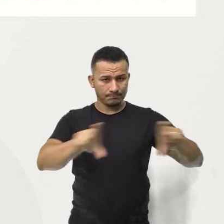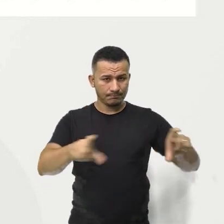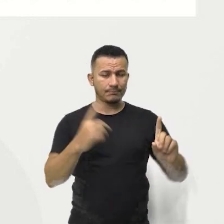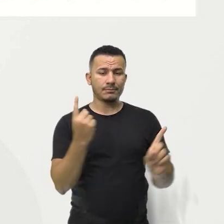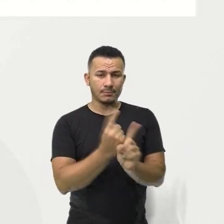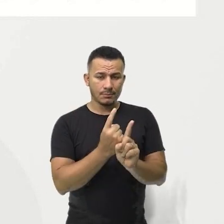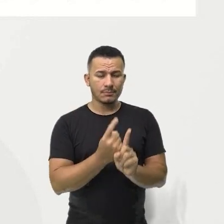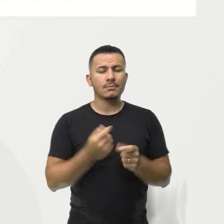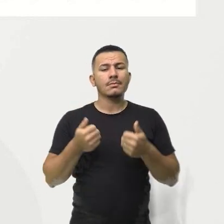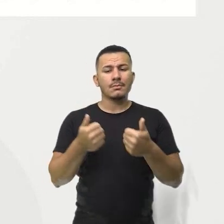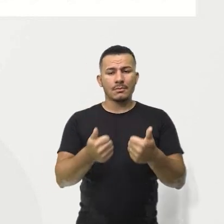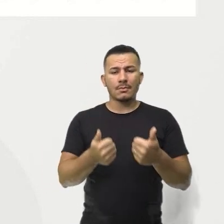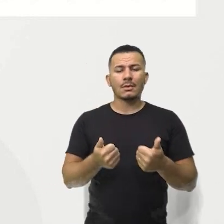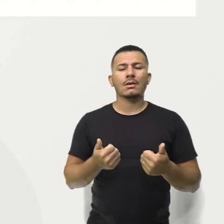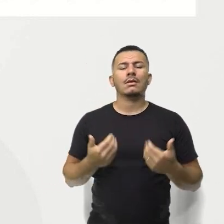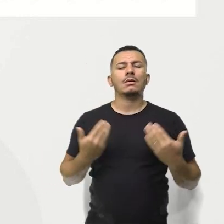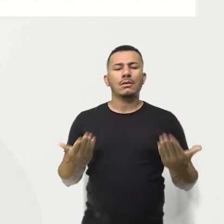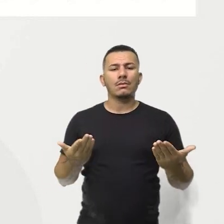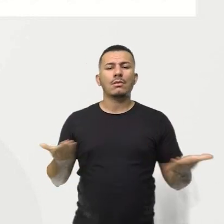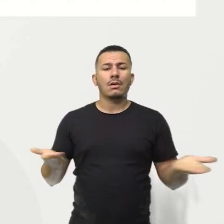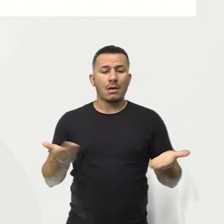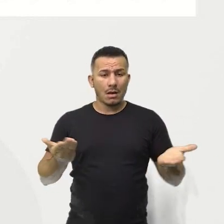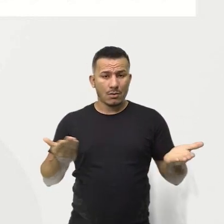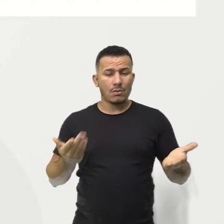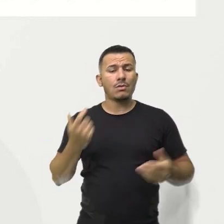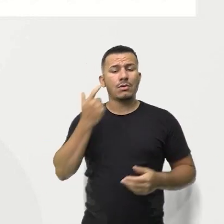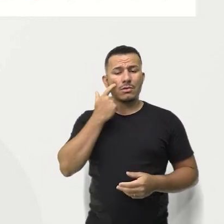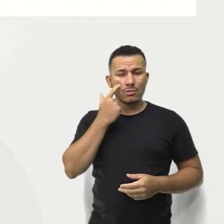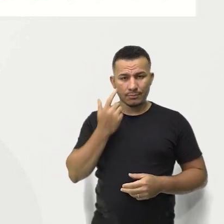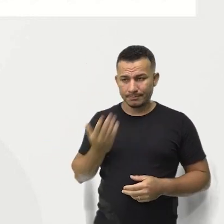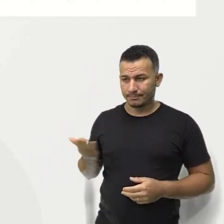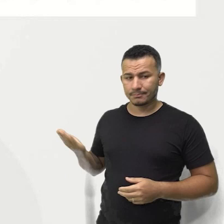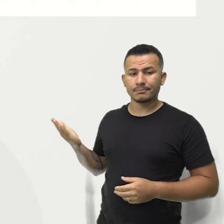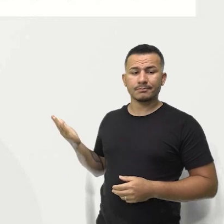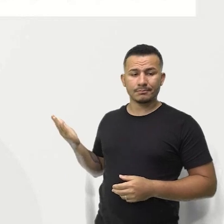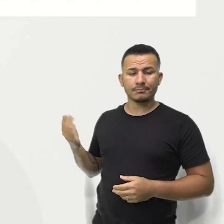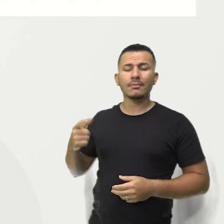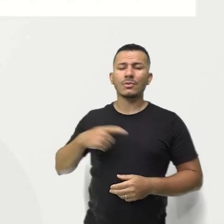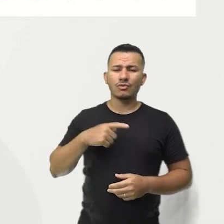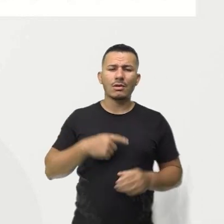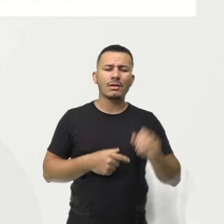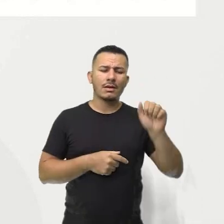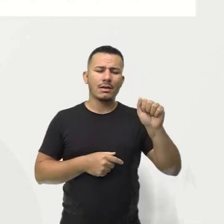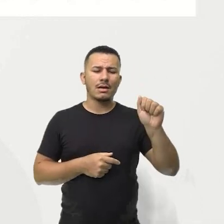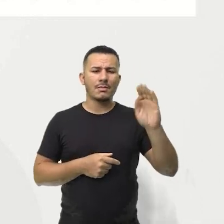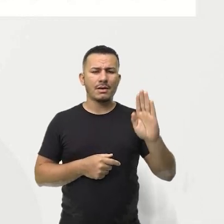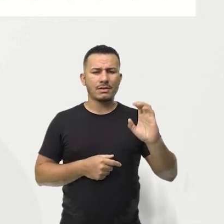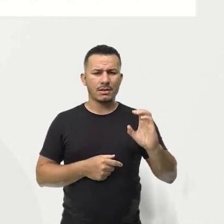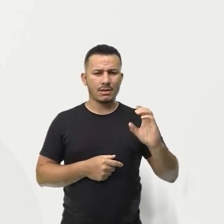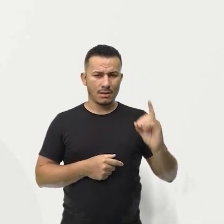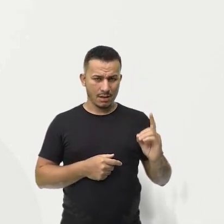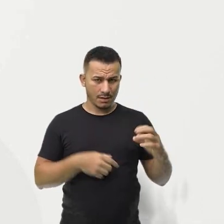3 e o y vale 2, beleza? Feito isso, alunos,